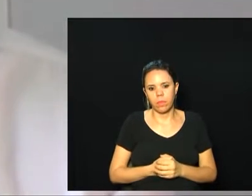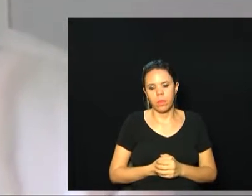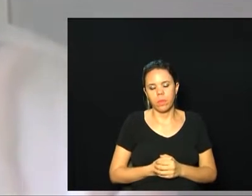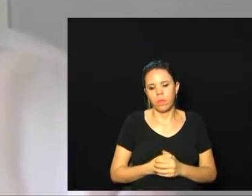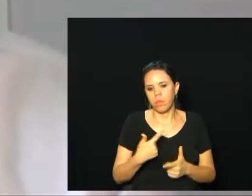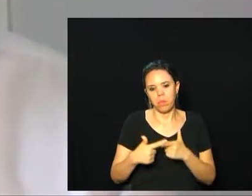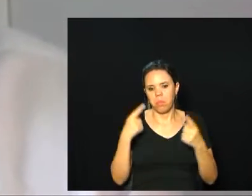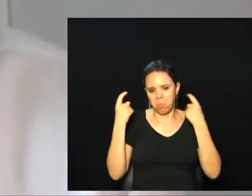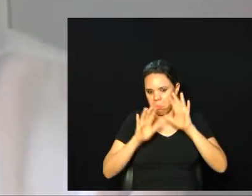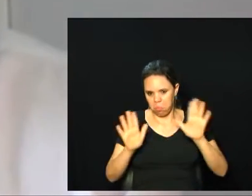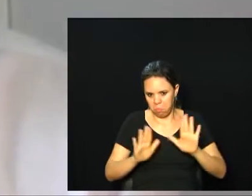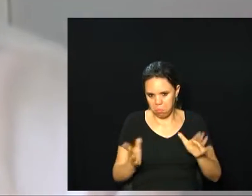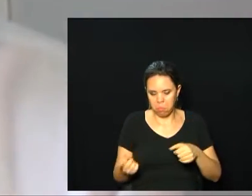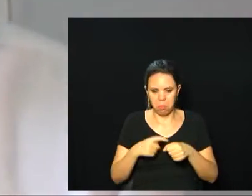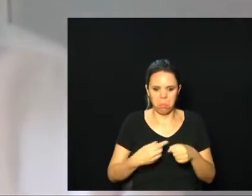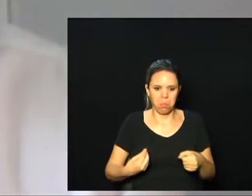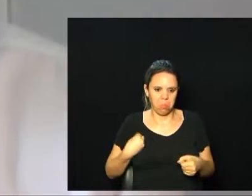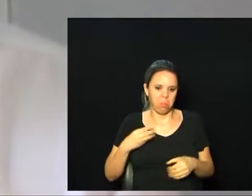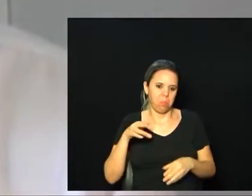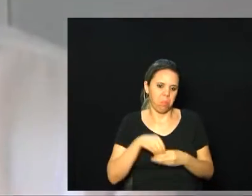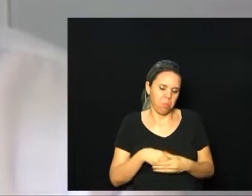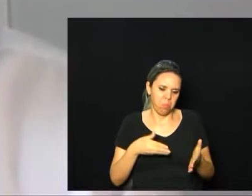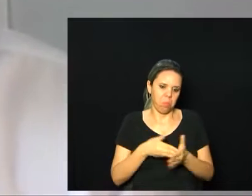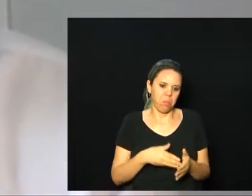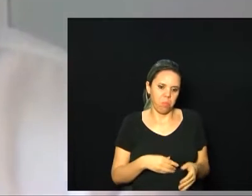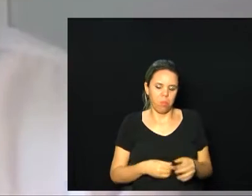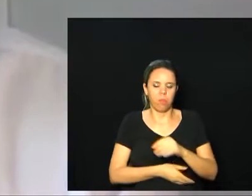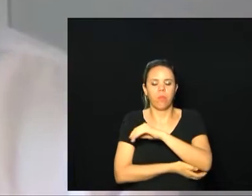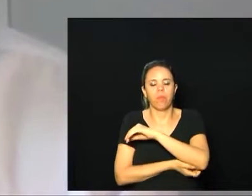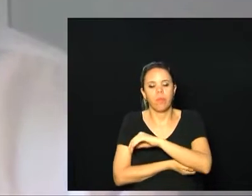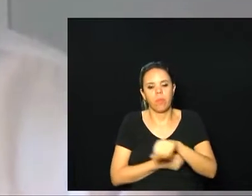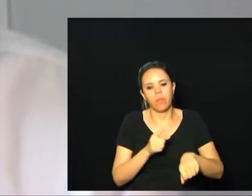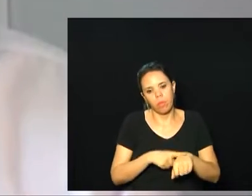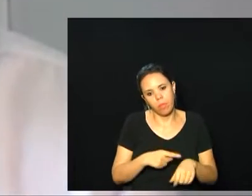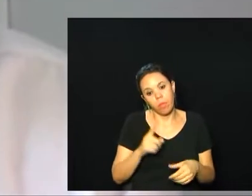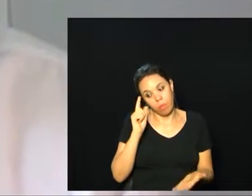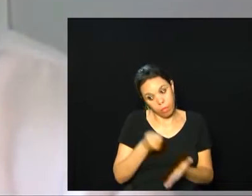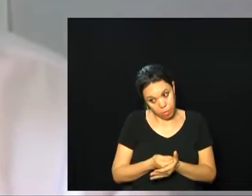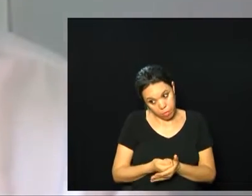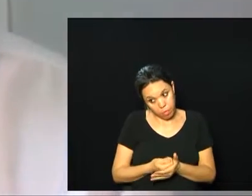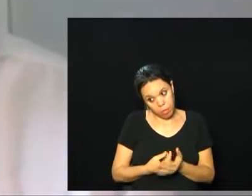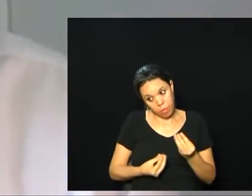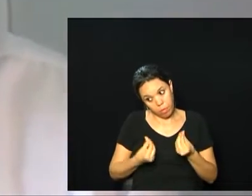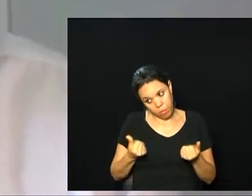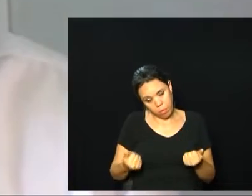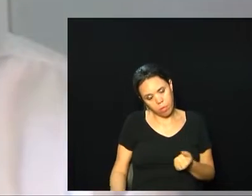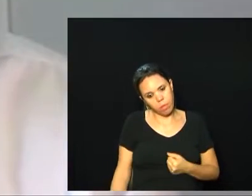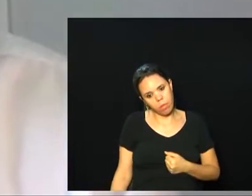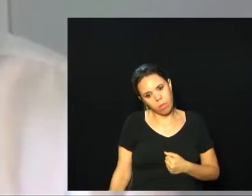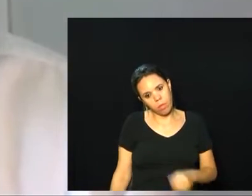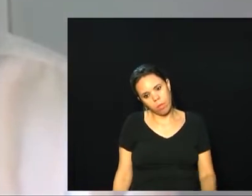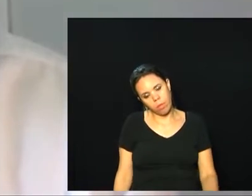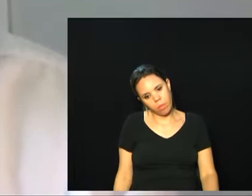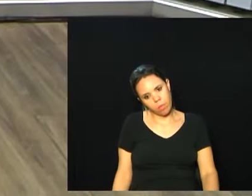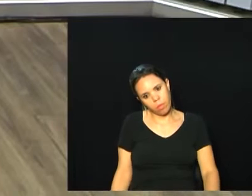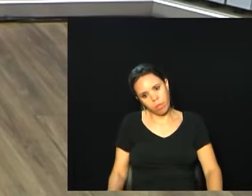tá? Mas voltar a ter uma vida dentro das limitações que esse momento impõe, mas uma vida de qualidade. Bom, esse é